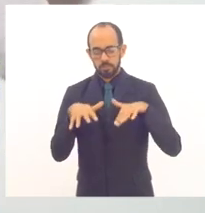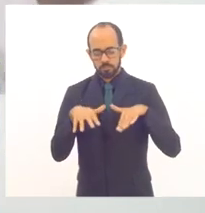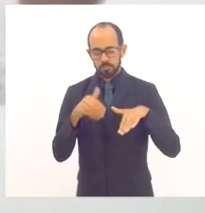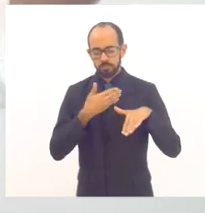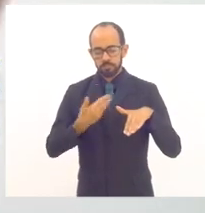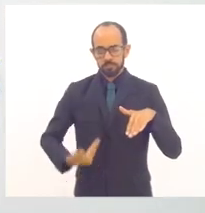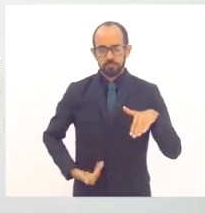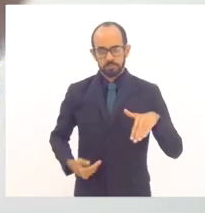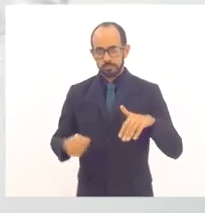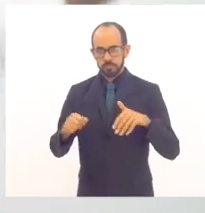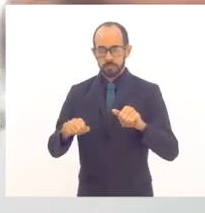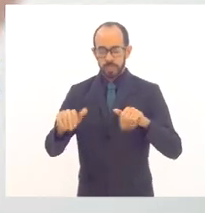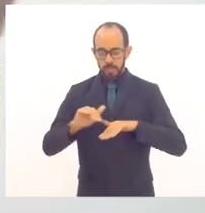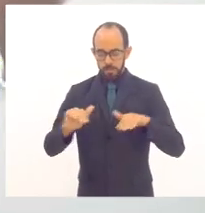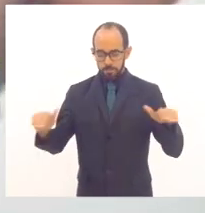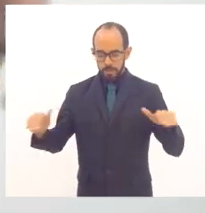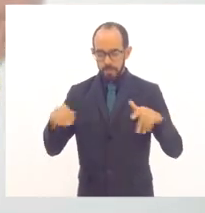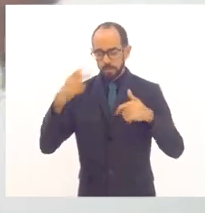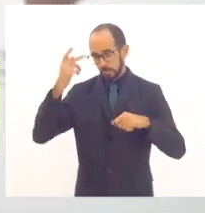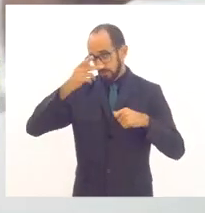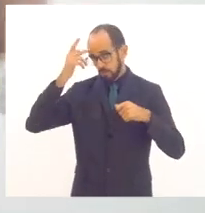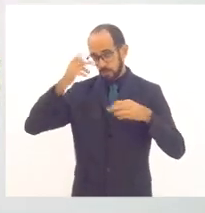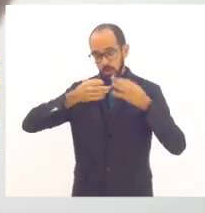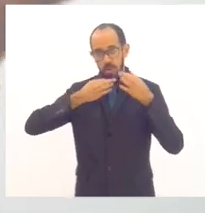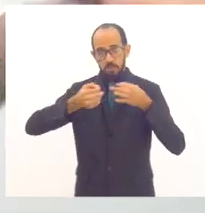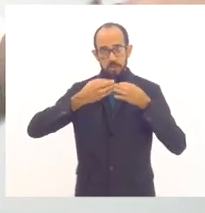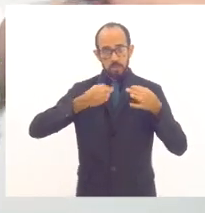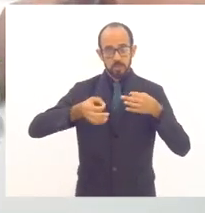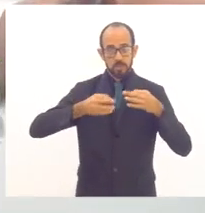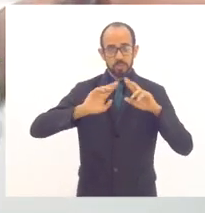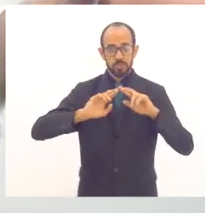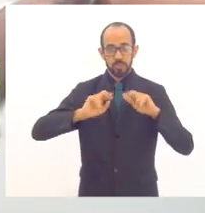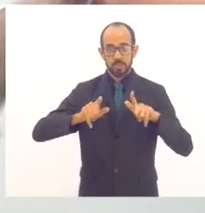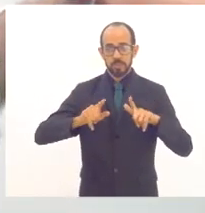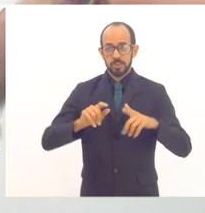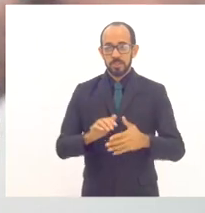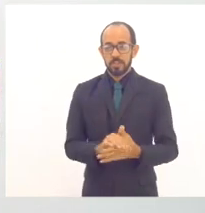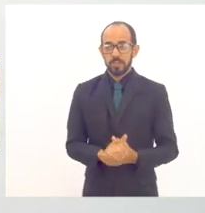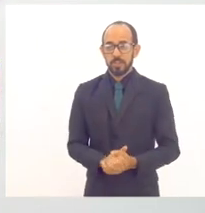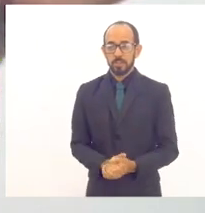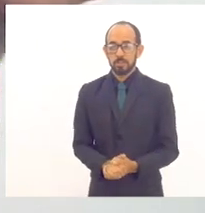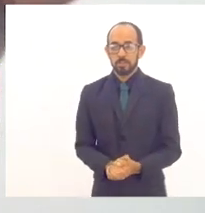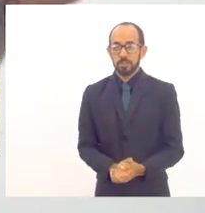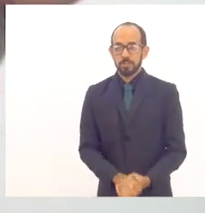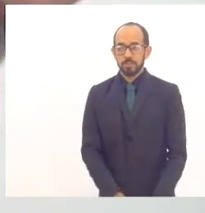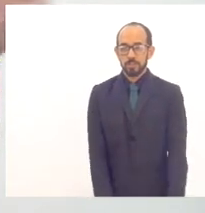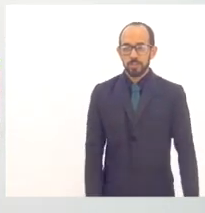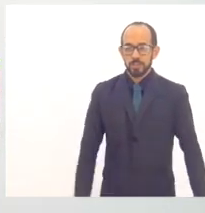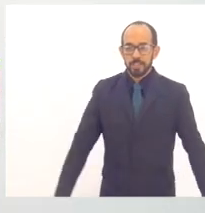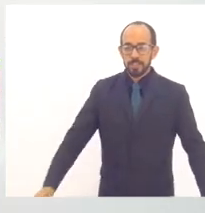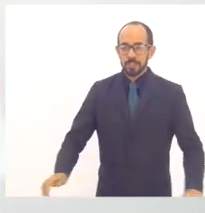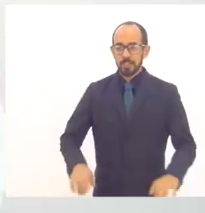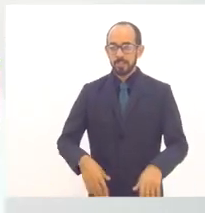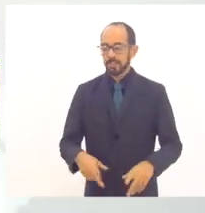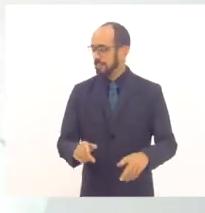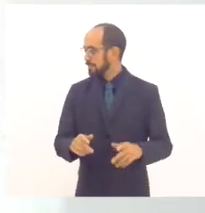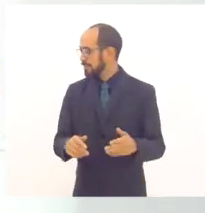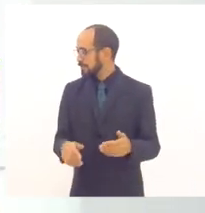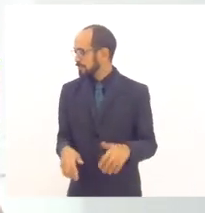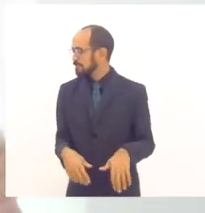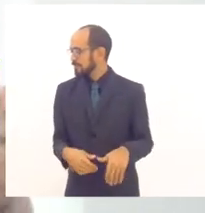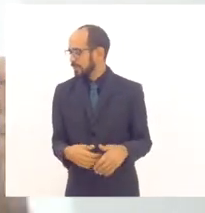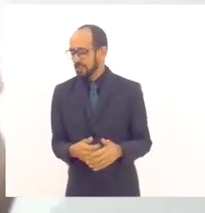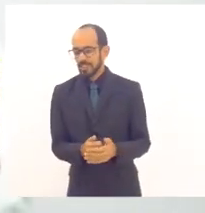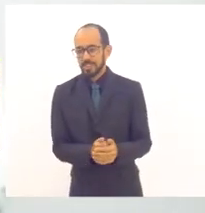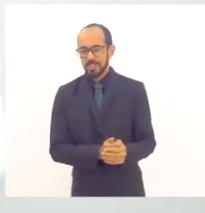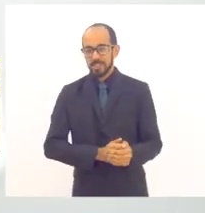na própria mesa pessoas que têm opiniões bem diferentes sobre o assunto, como deve ser. Muito bem, então vamos